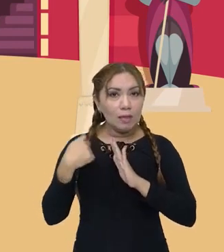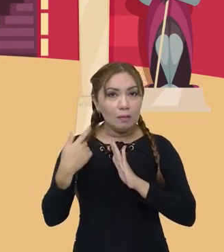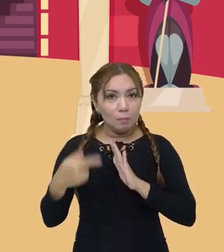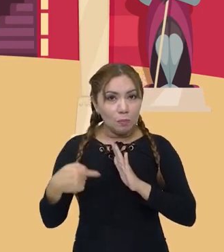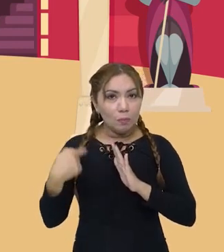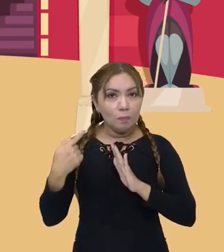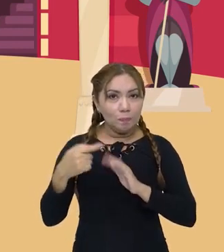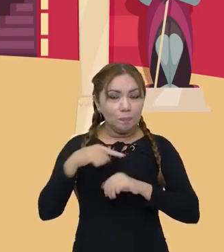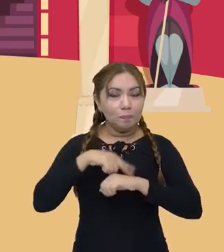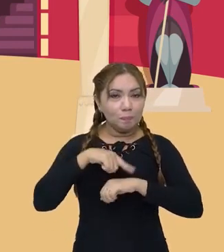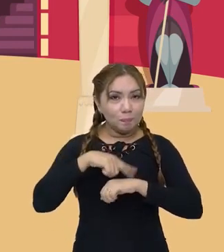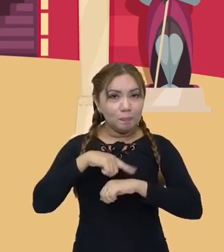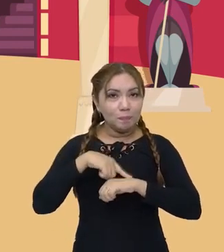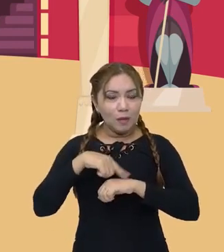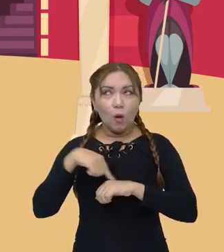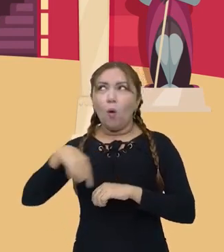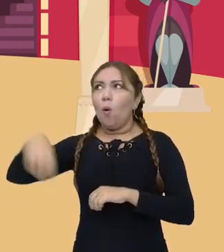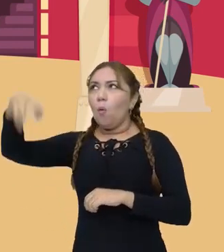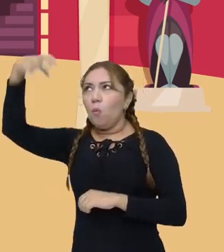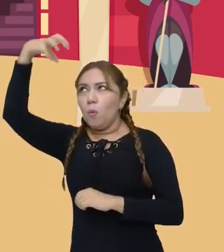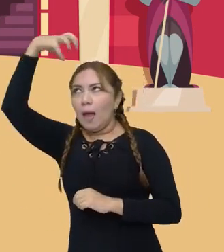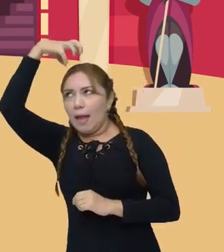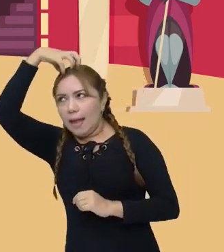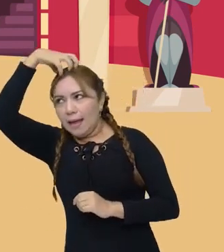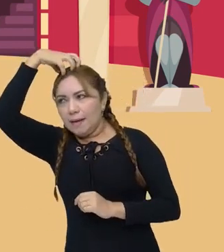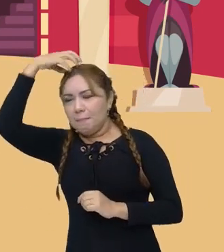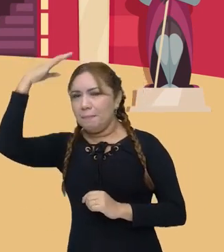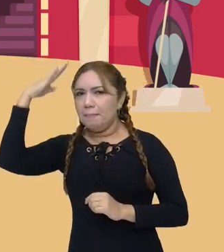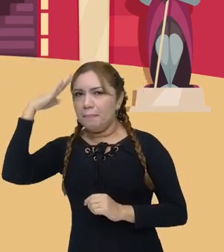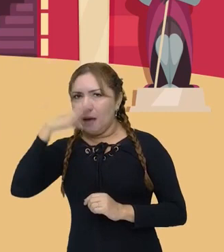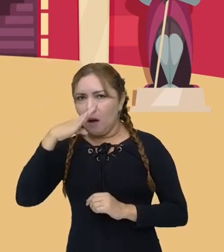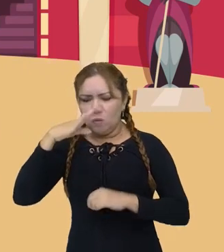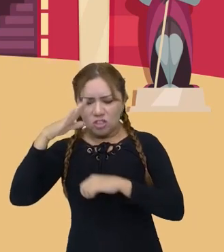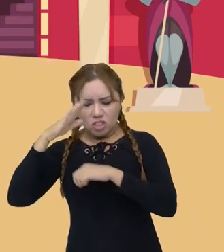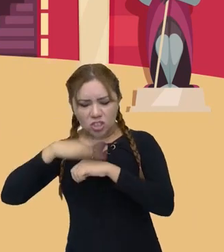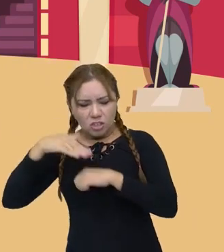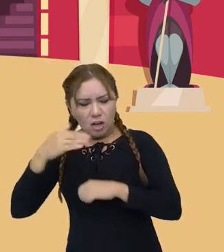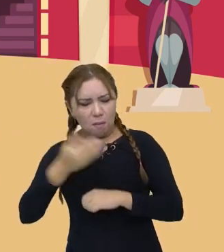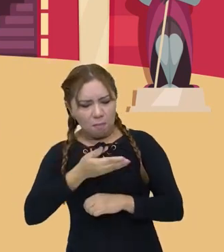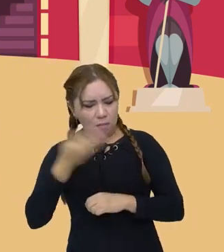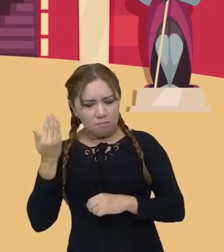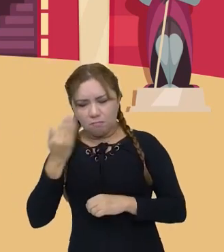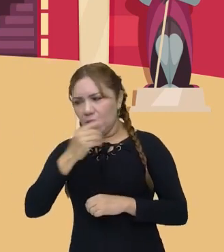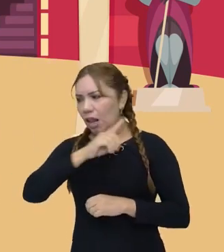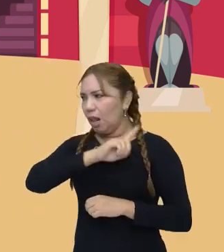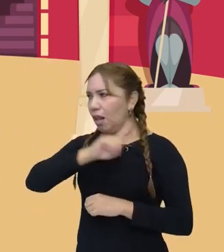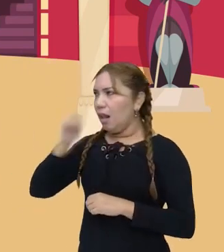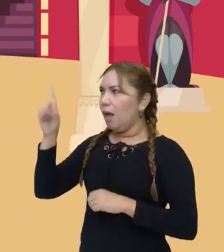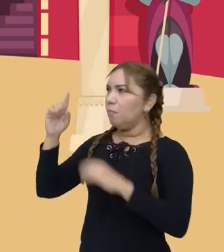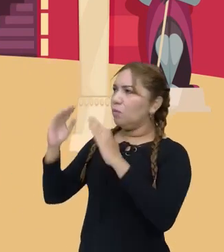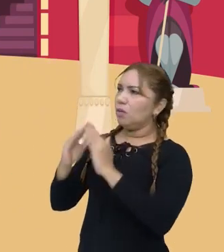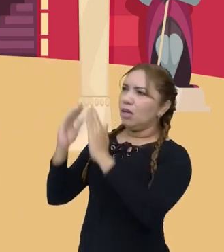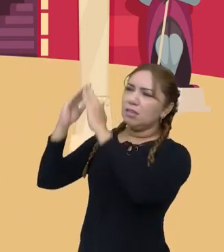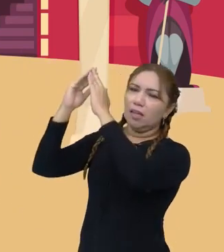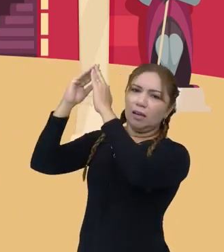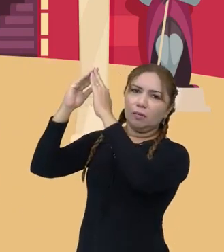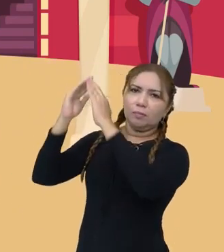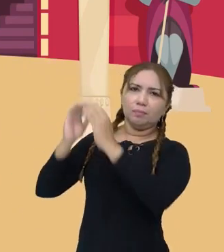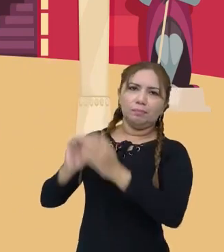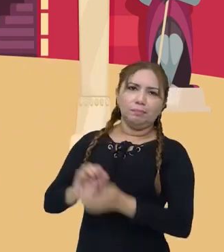desafio, o rei malvado chama o pescador ao castelo.